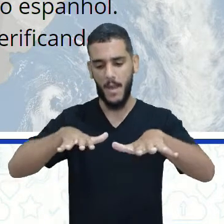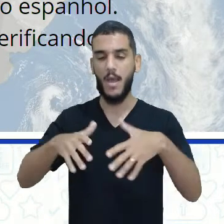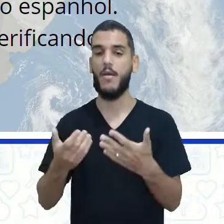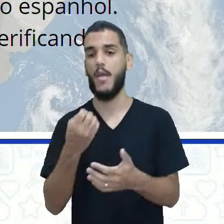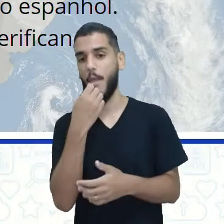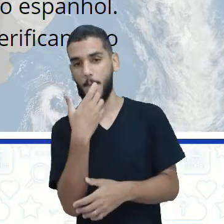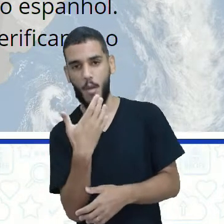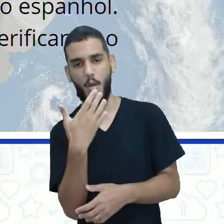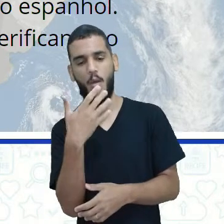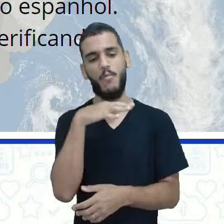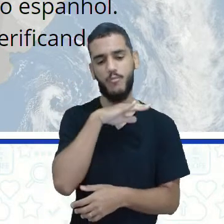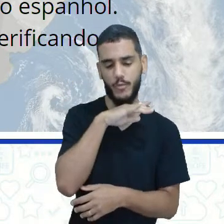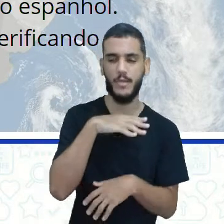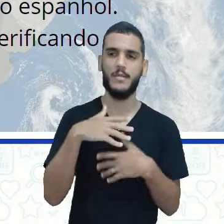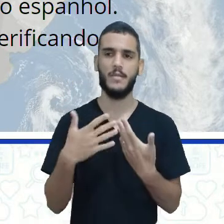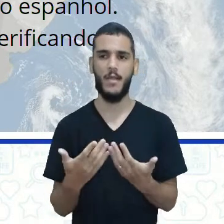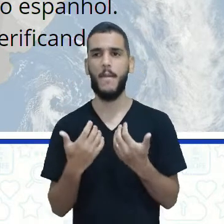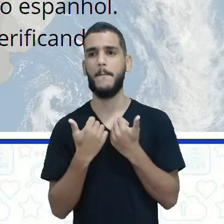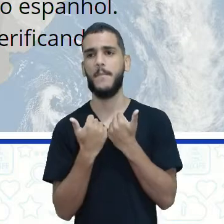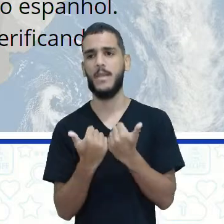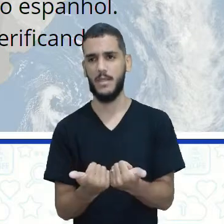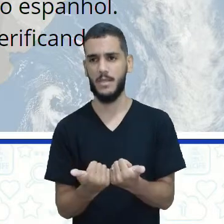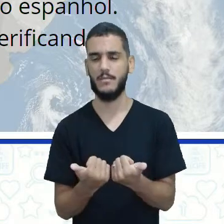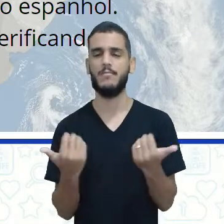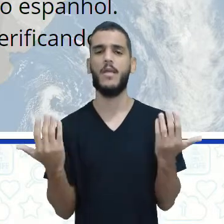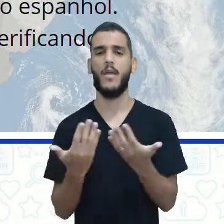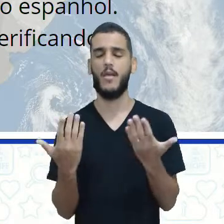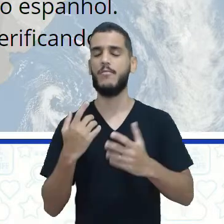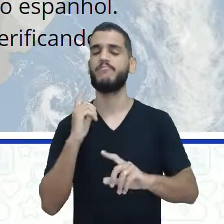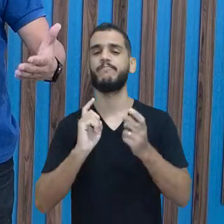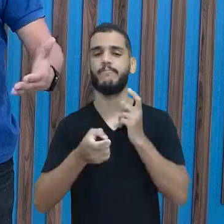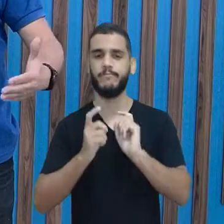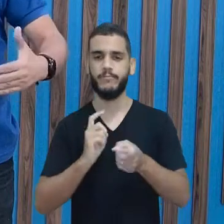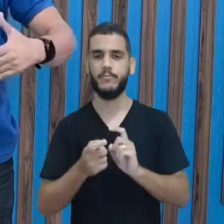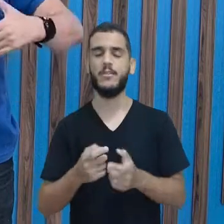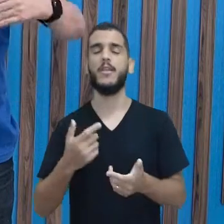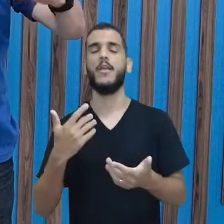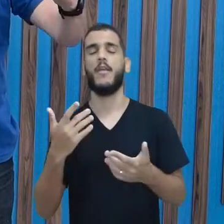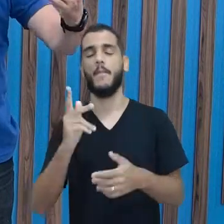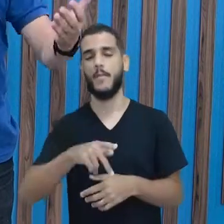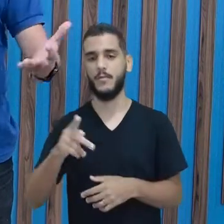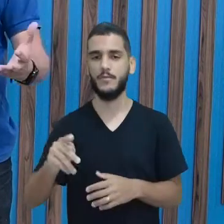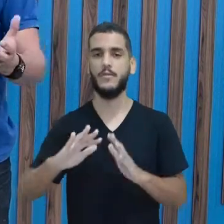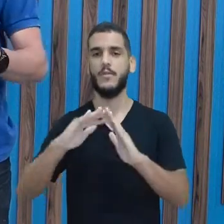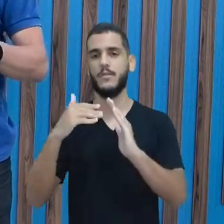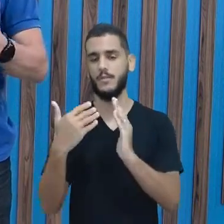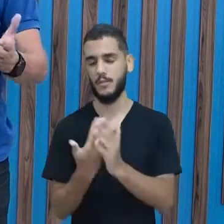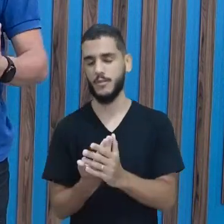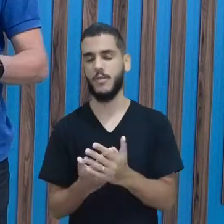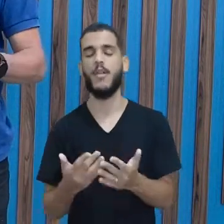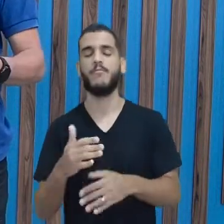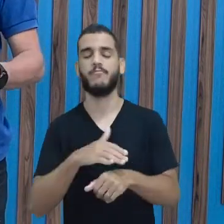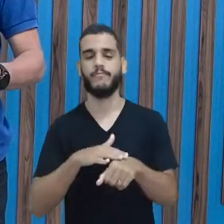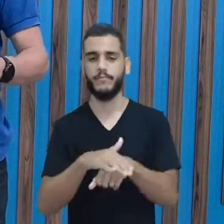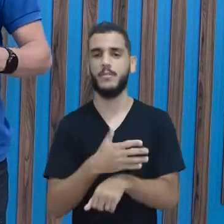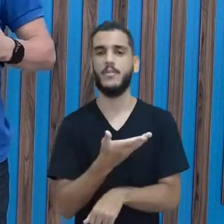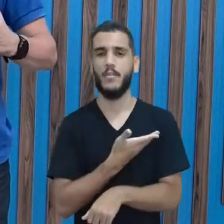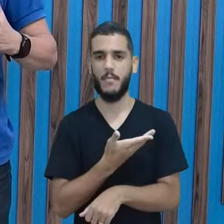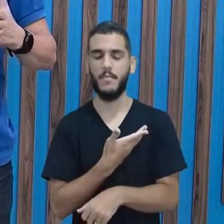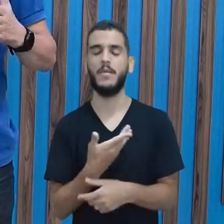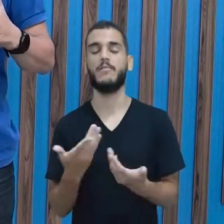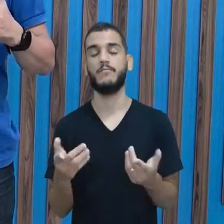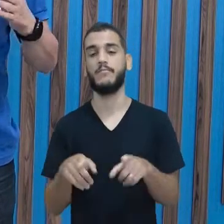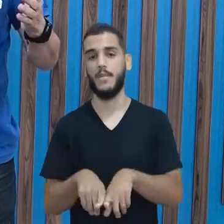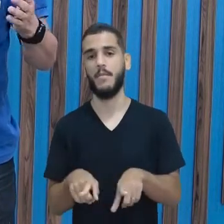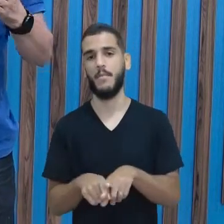bom ou de ruim. Beleza? Exato. Então, vamos discutir, vamos debater com o professor aí, em sala de aula, conversar com os nossos colegas aí e ver o que é que